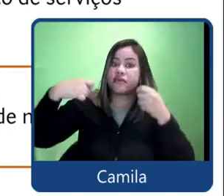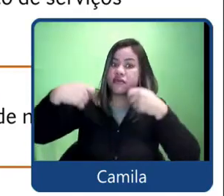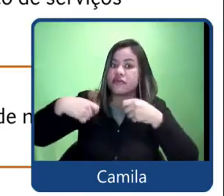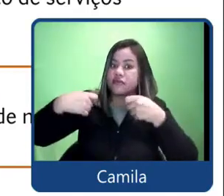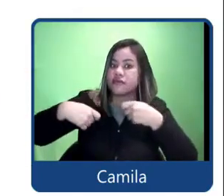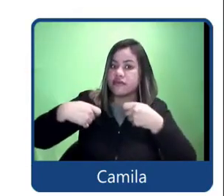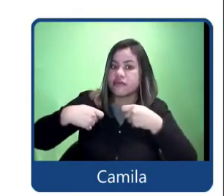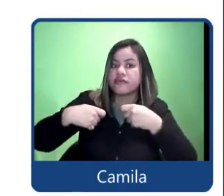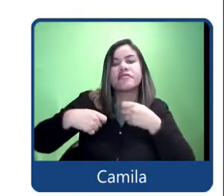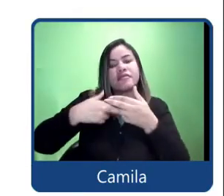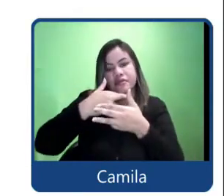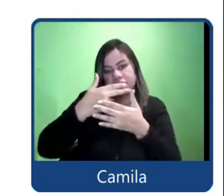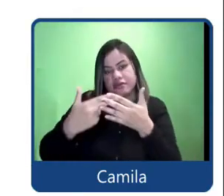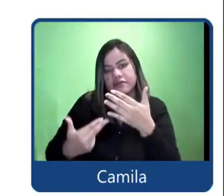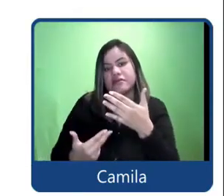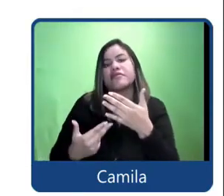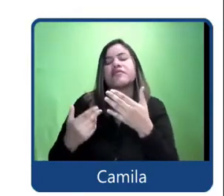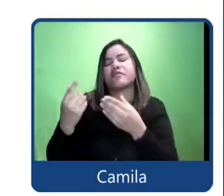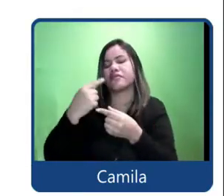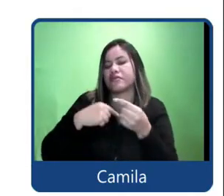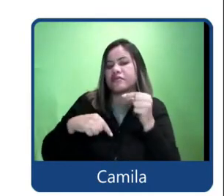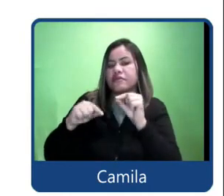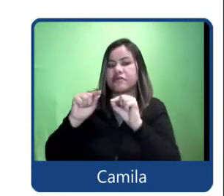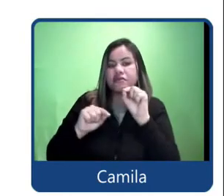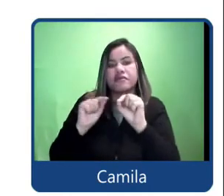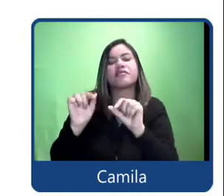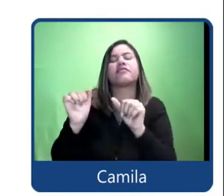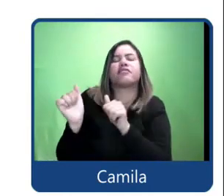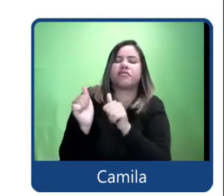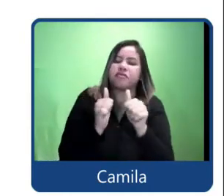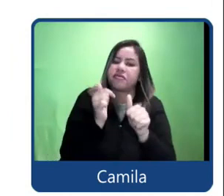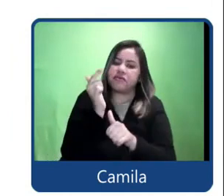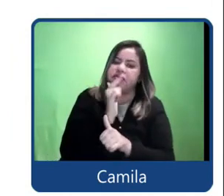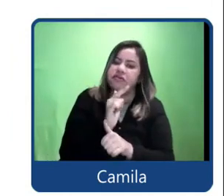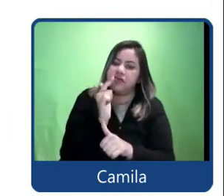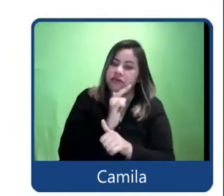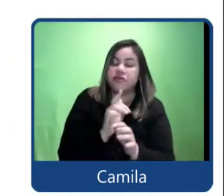fala que estamos numa situação de bem-estar.